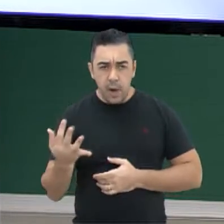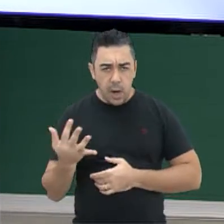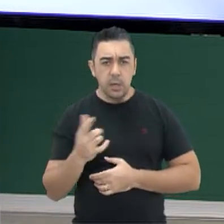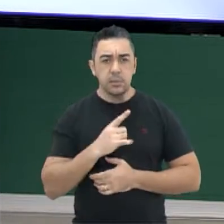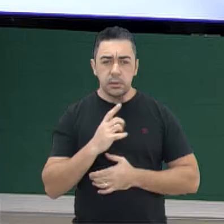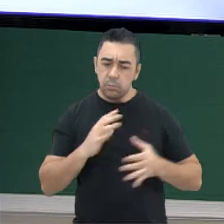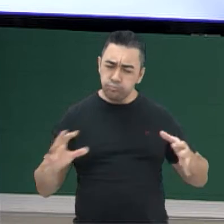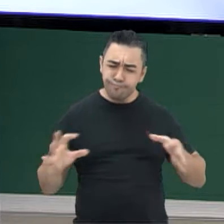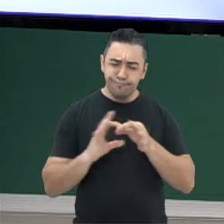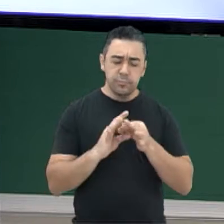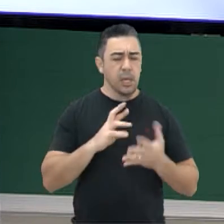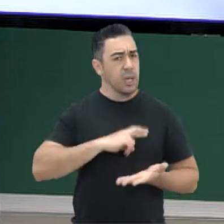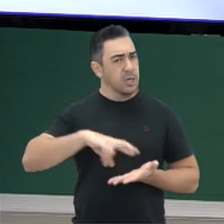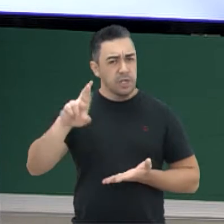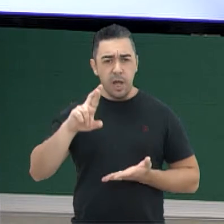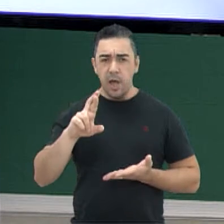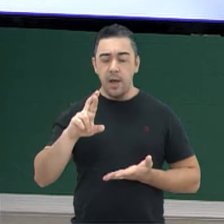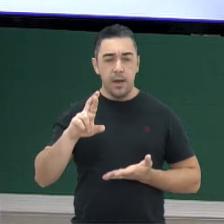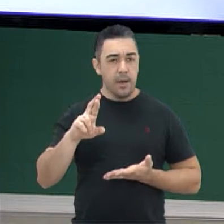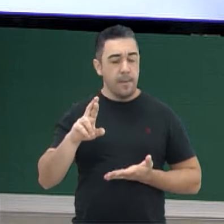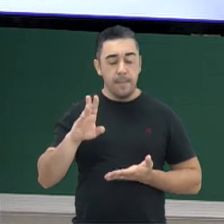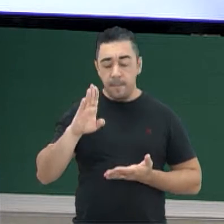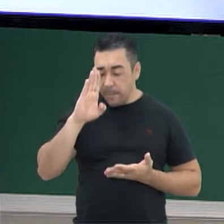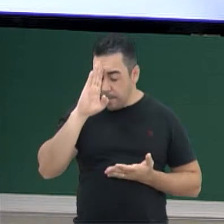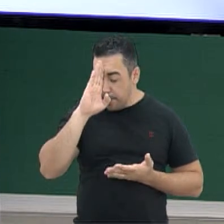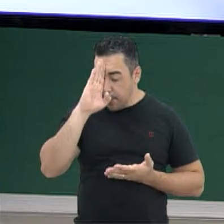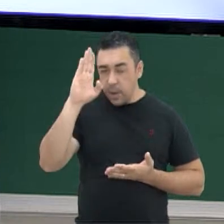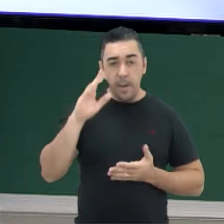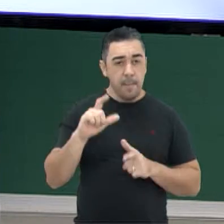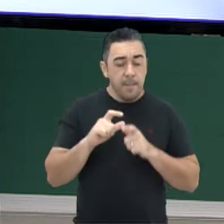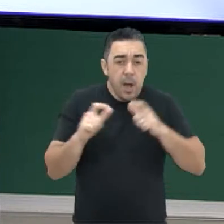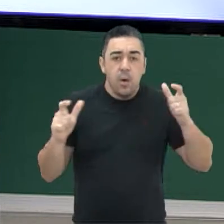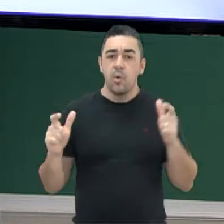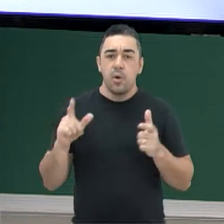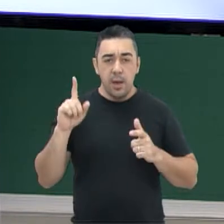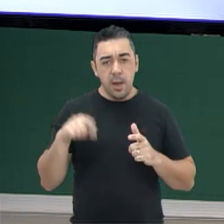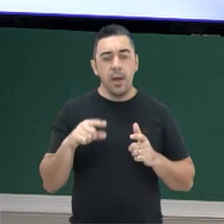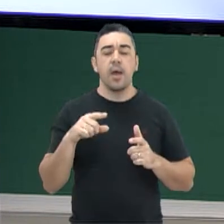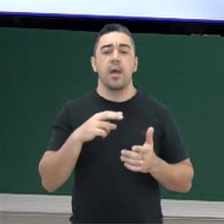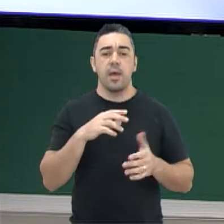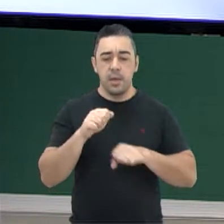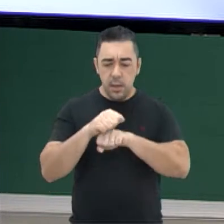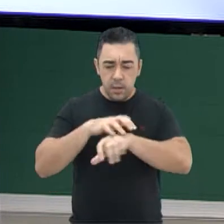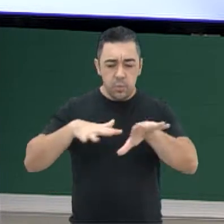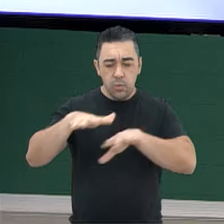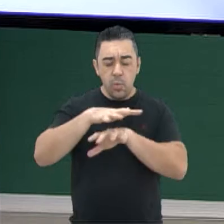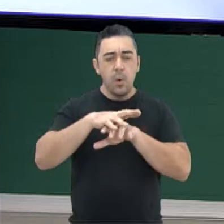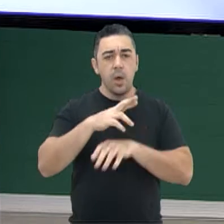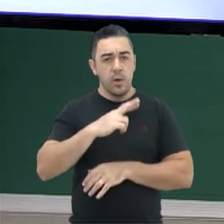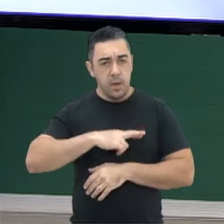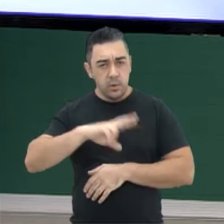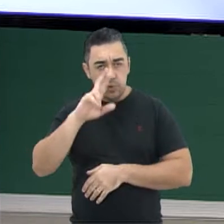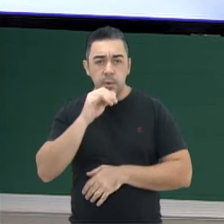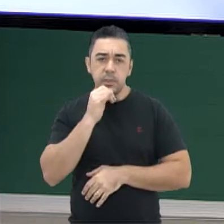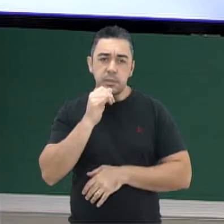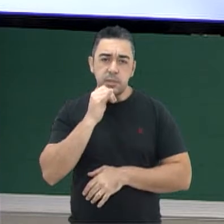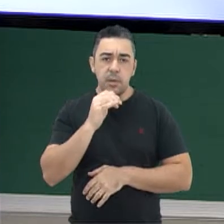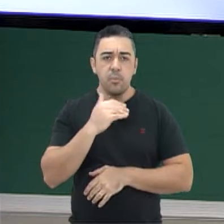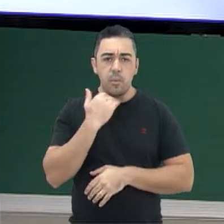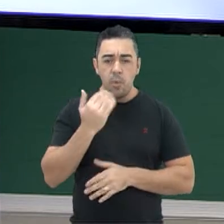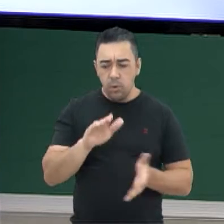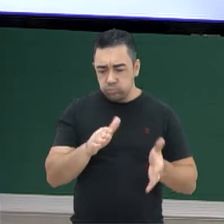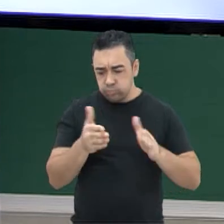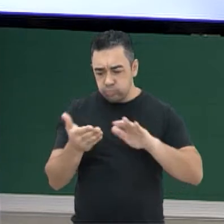às religiões. Praticamente o monopólio de alguns rituais são das religiões. Por exemplo, o ritual fúnebre, em geral, são